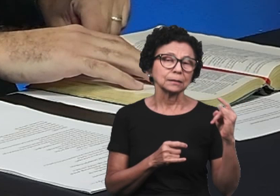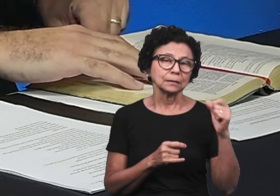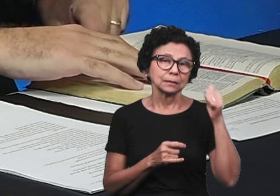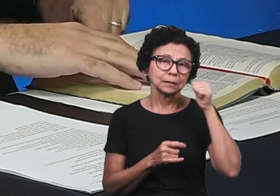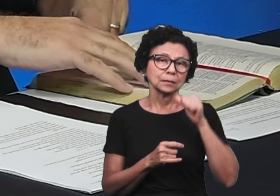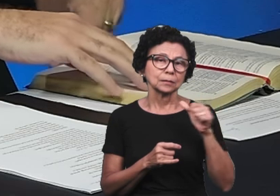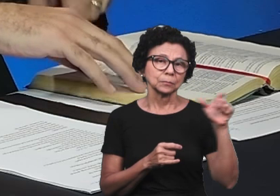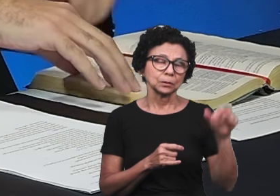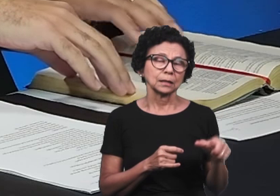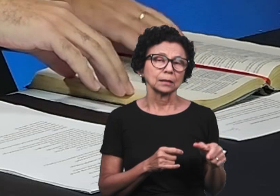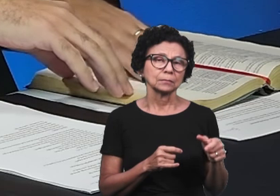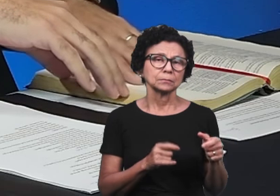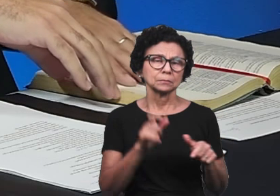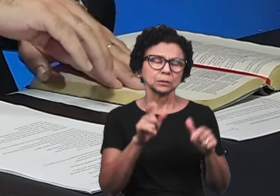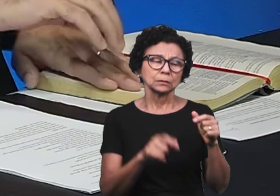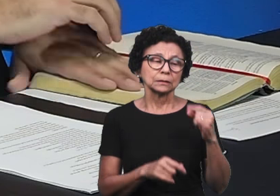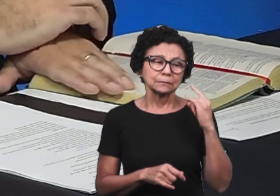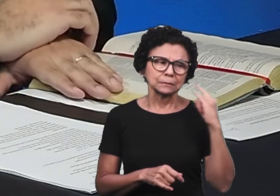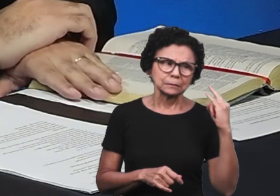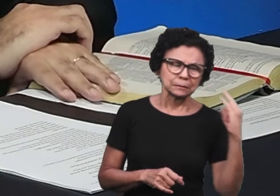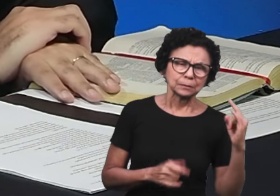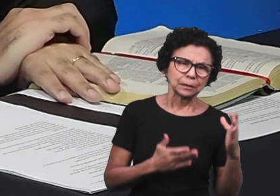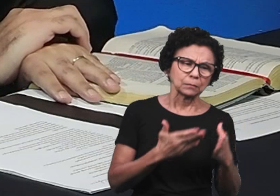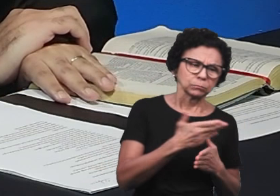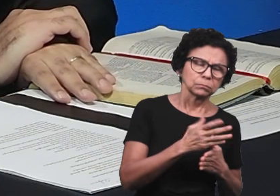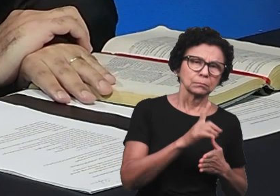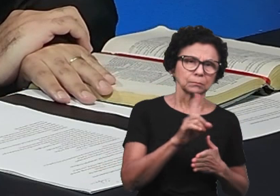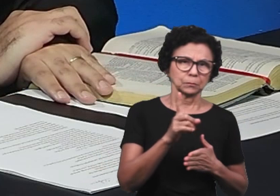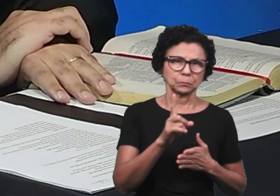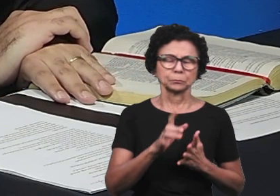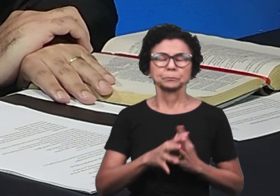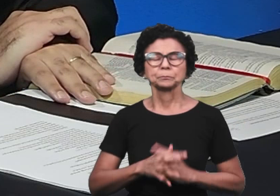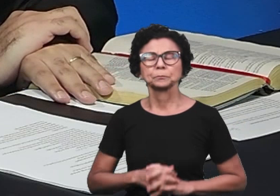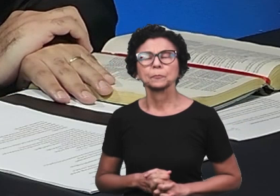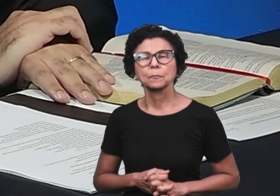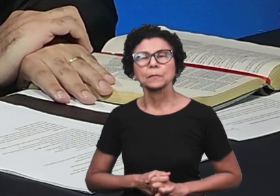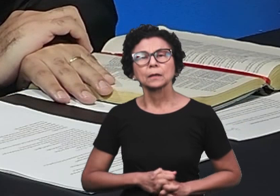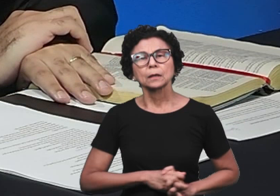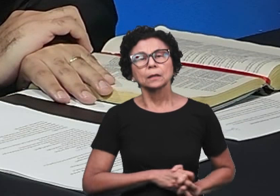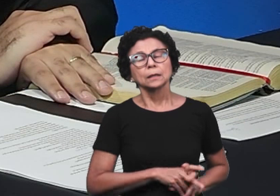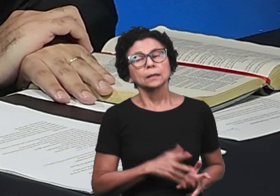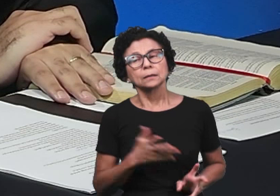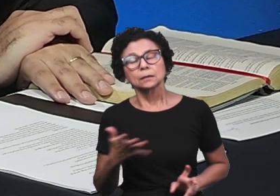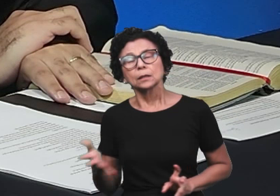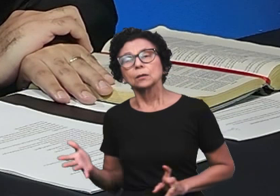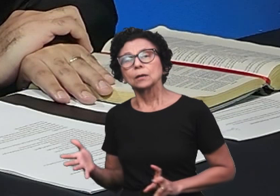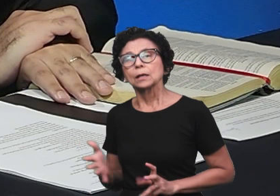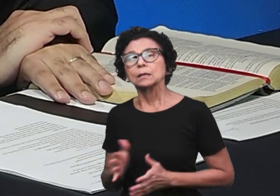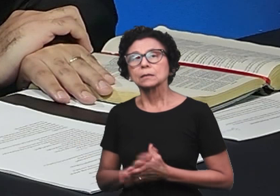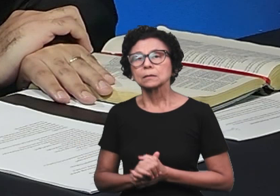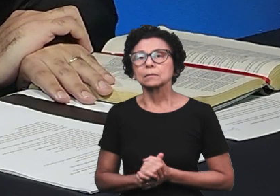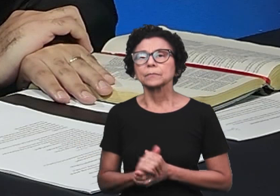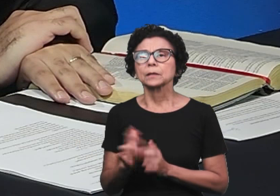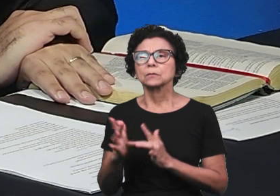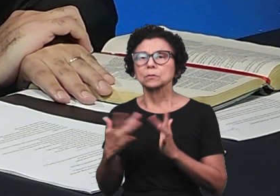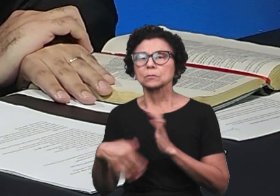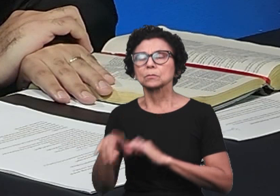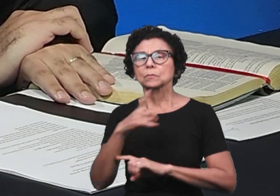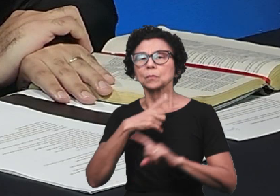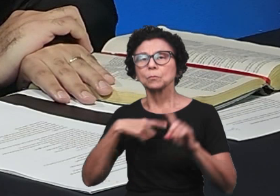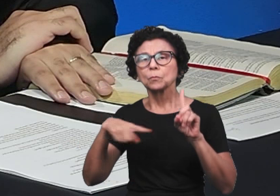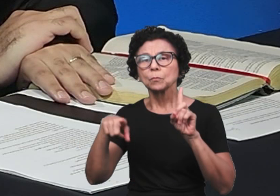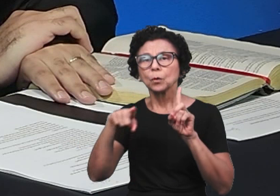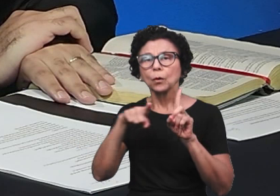o sepultamento do Senhor Jesus, ela foi ao túmulo após a morte de Jesus,